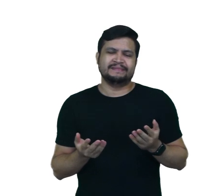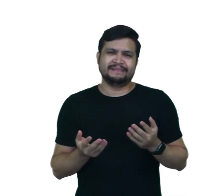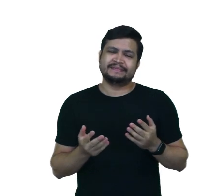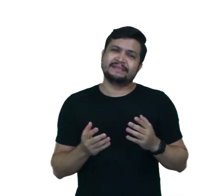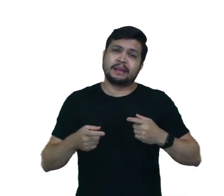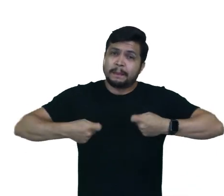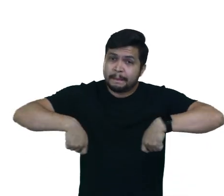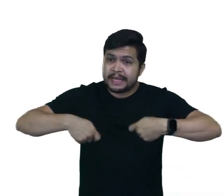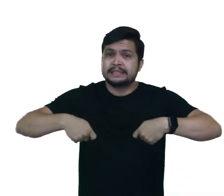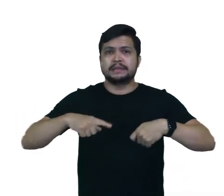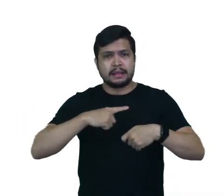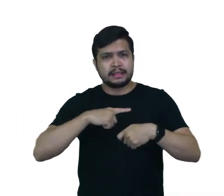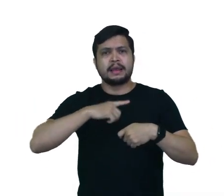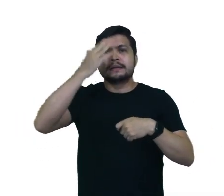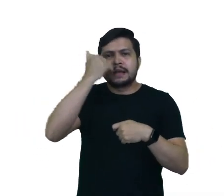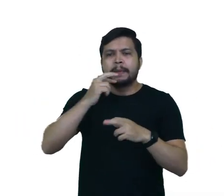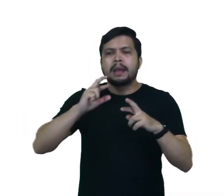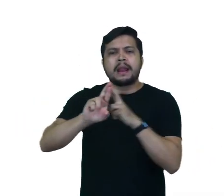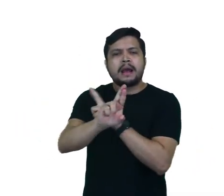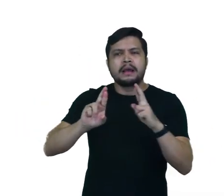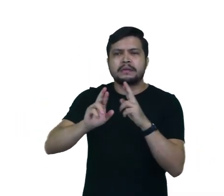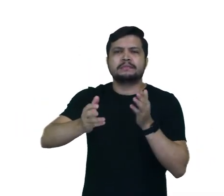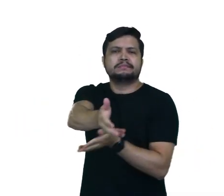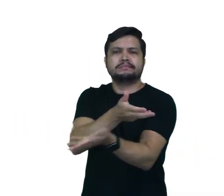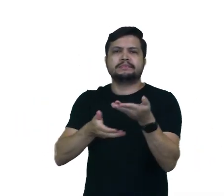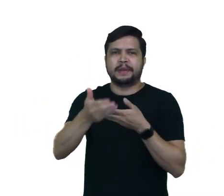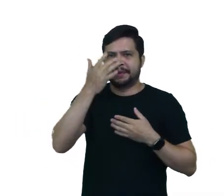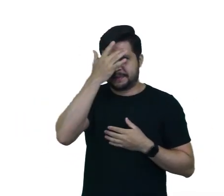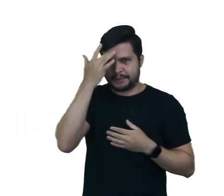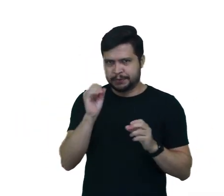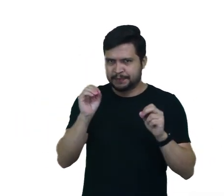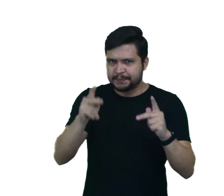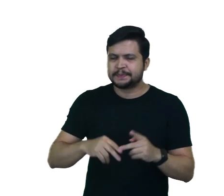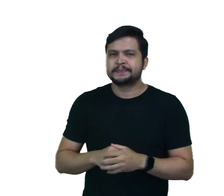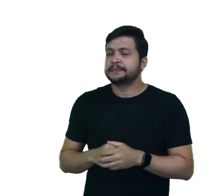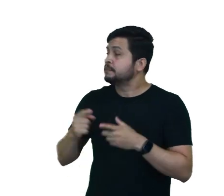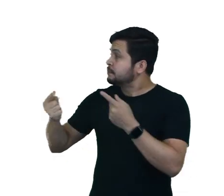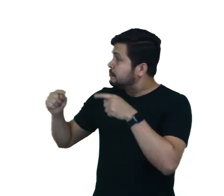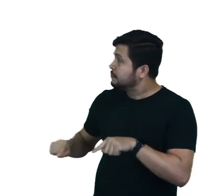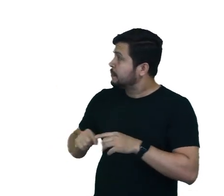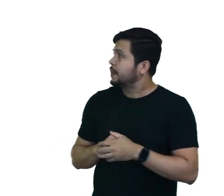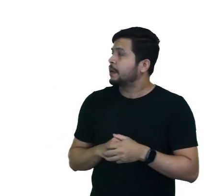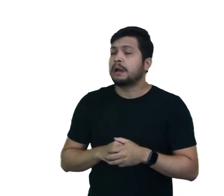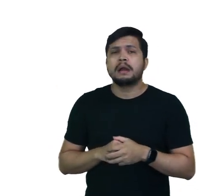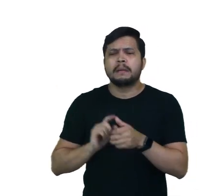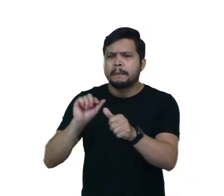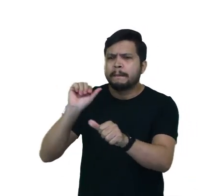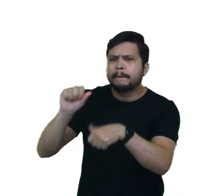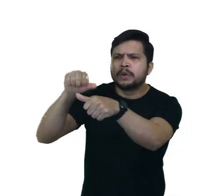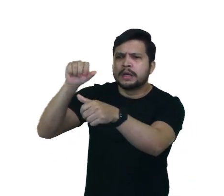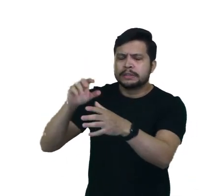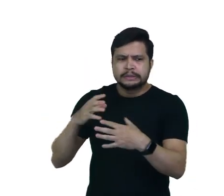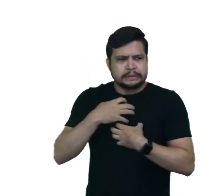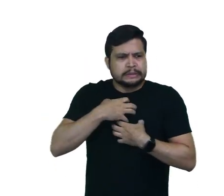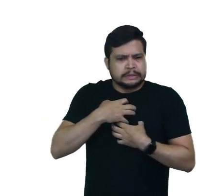que realmente cause um impacto para a sociedade. Adaptação a mudanças é outra coisa.